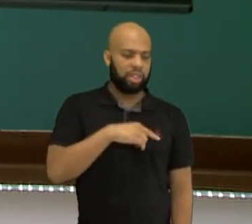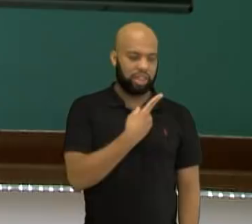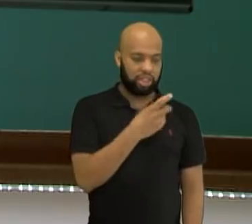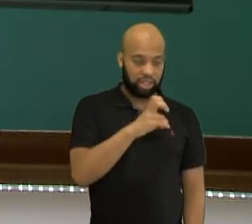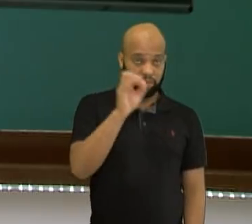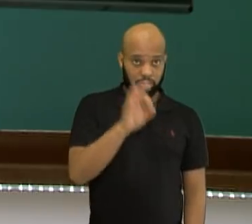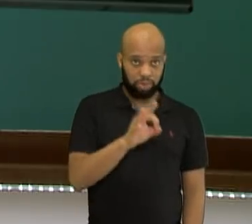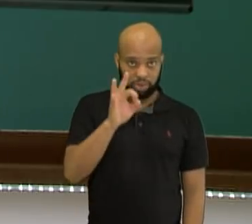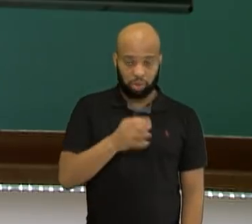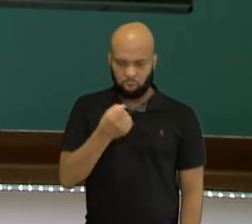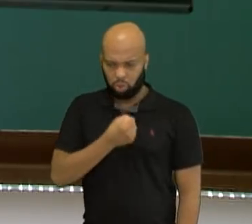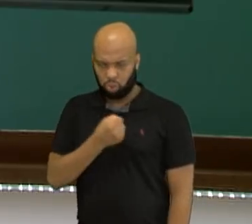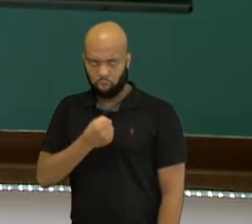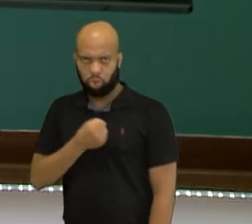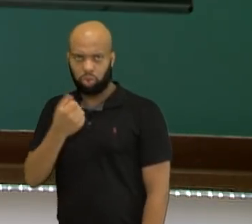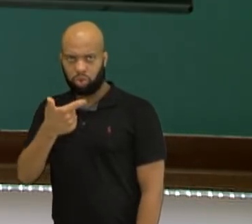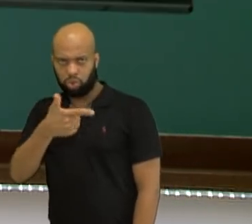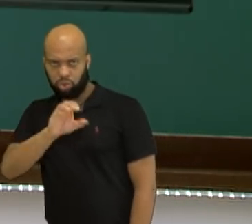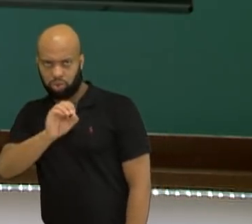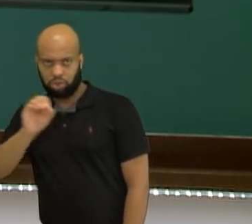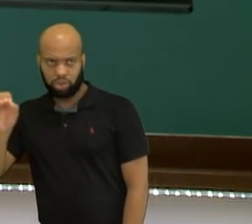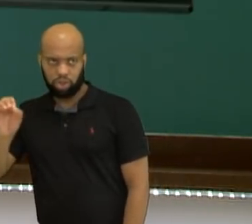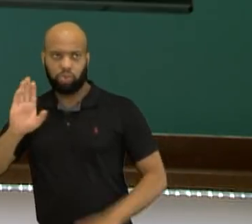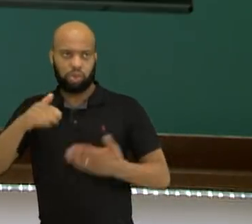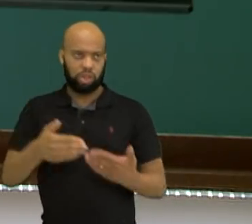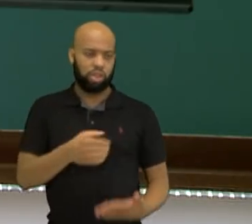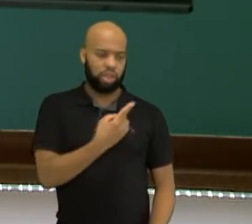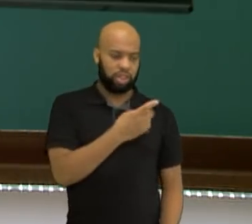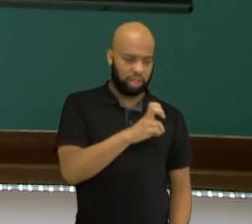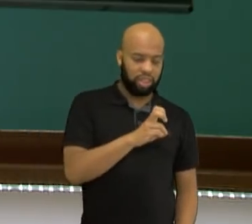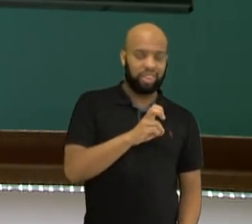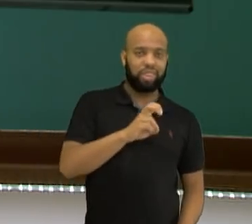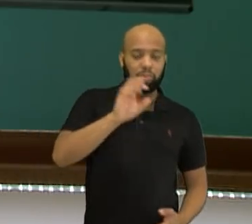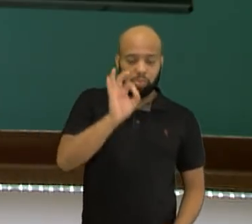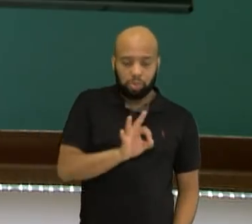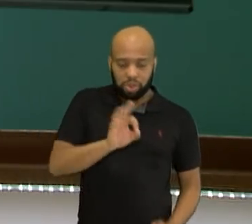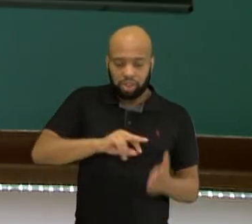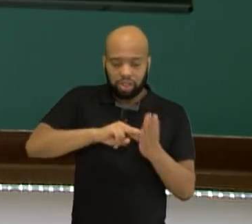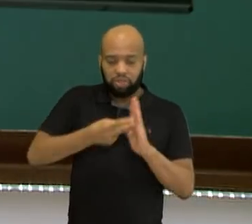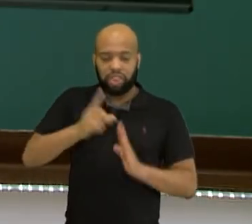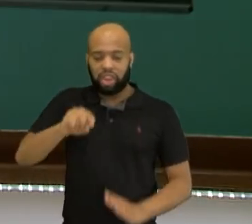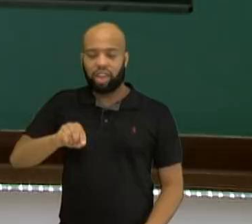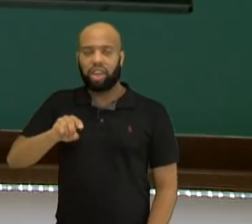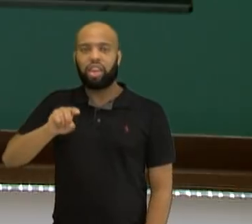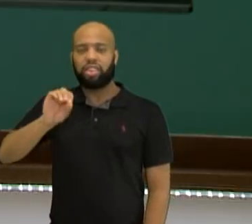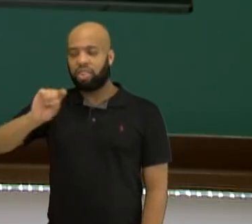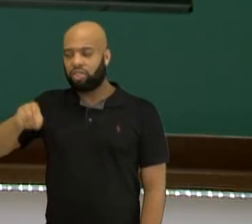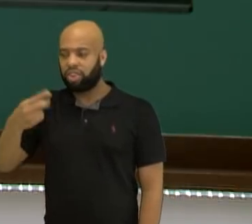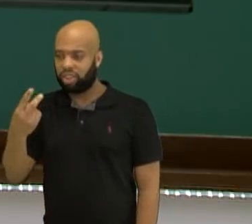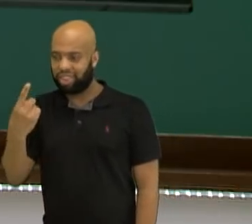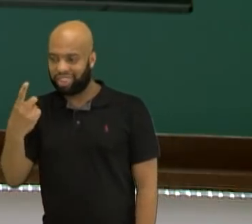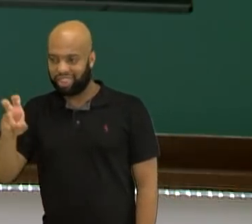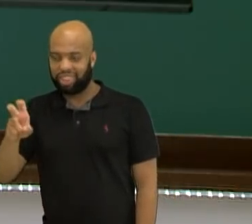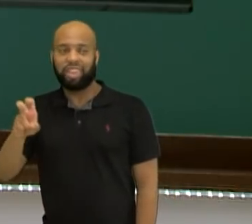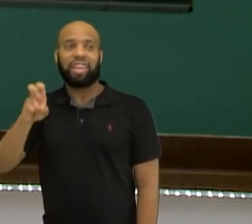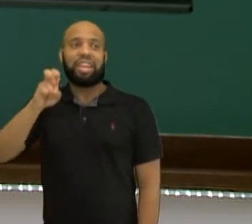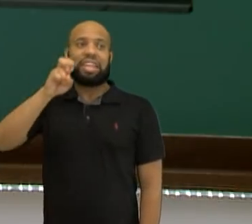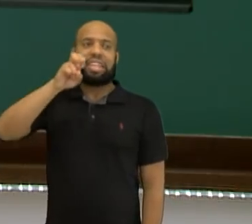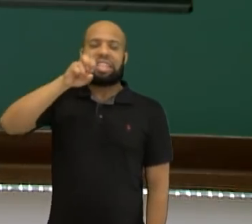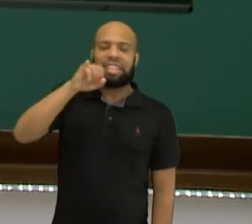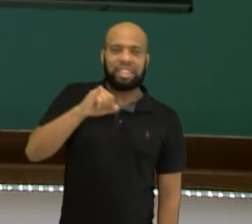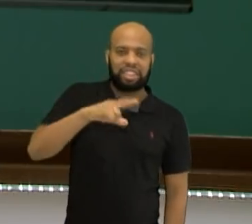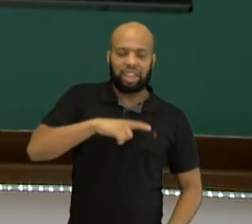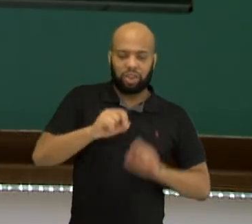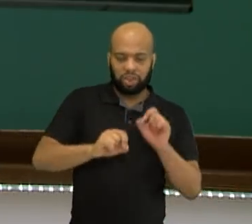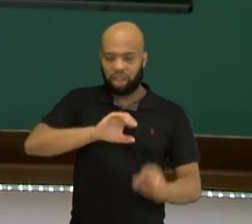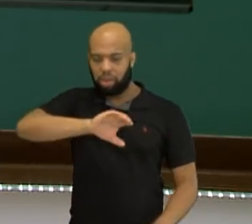200, bom, 15% é o quê? É 0,15. Como é que eu sei que é 0,15? Bom, se eu empurrei a vírgula 2 casas para chegar